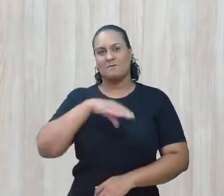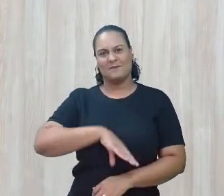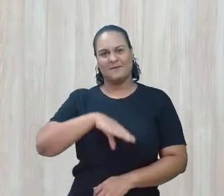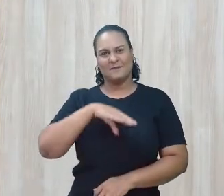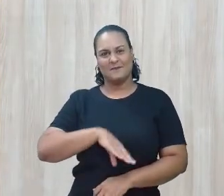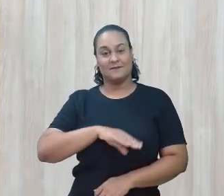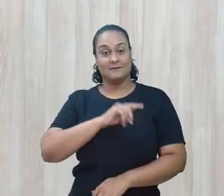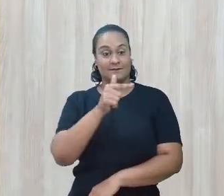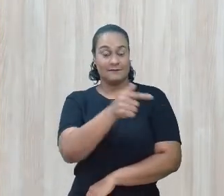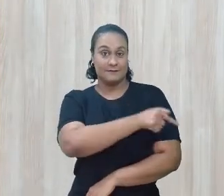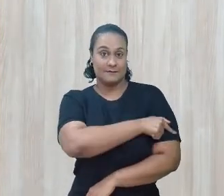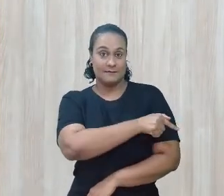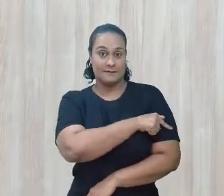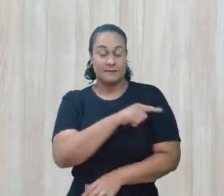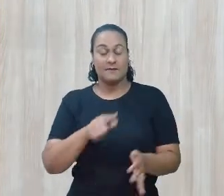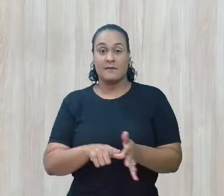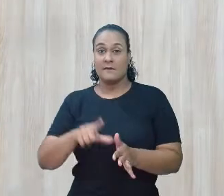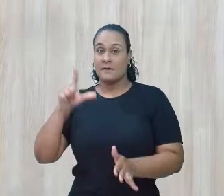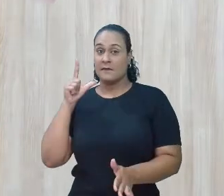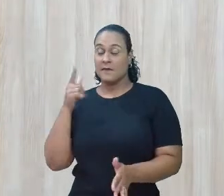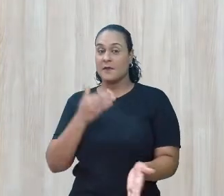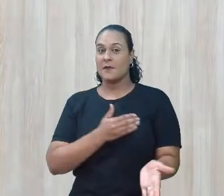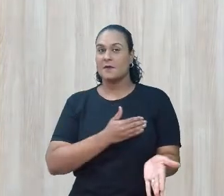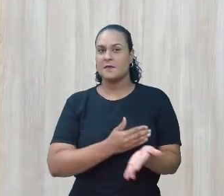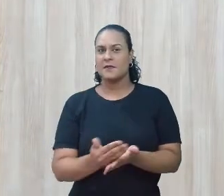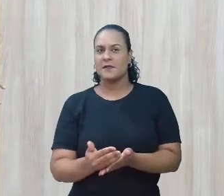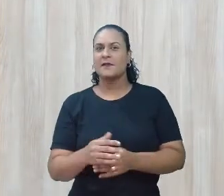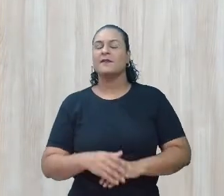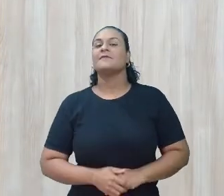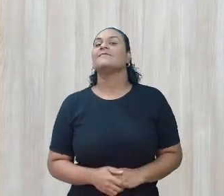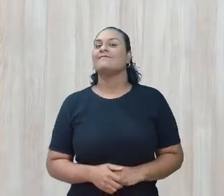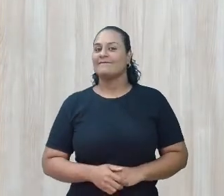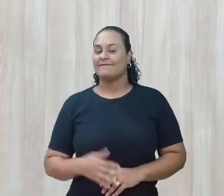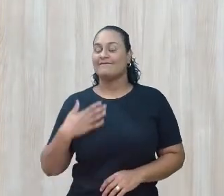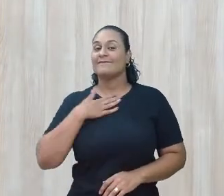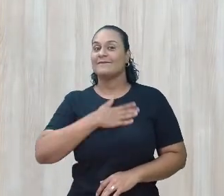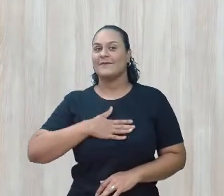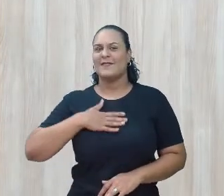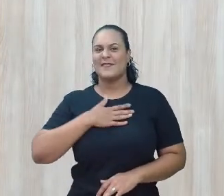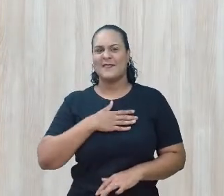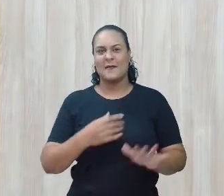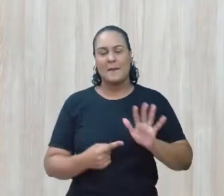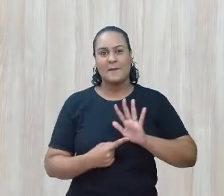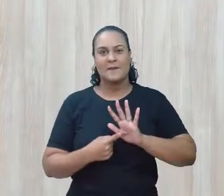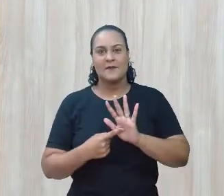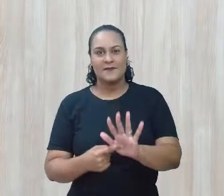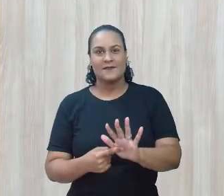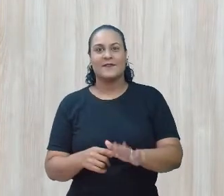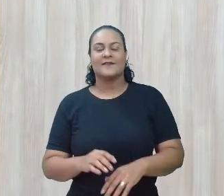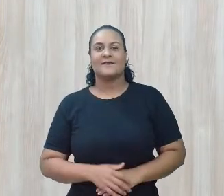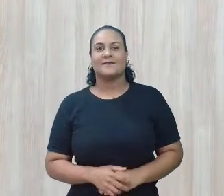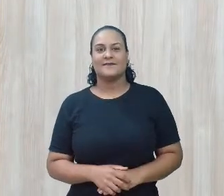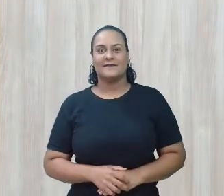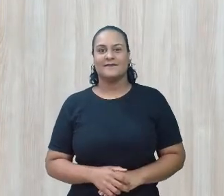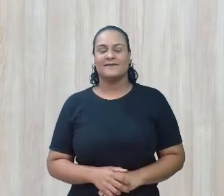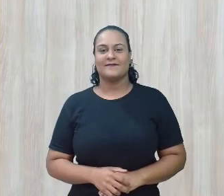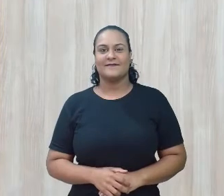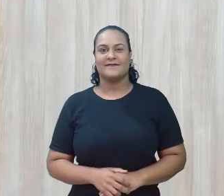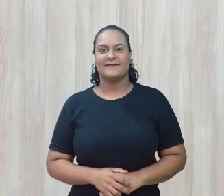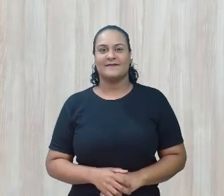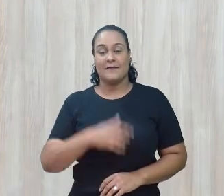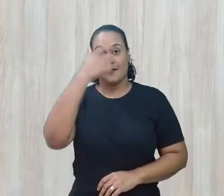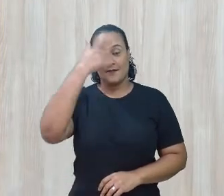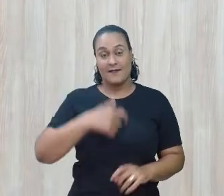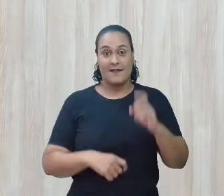do 7º ano. Antes de começarmos, gostaria de apresentar a Aline, que fará a nossa tradução